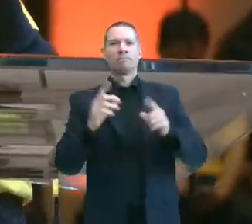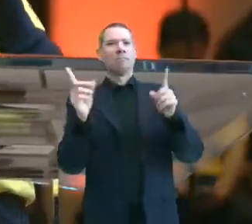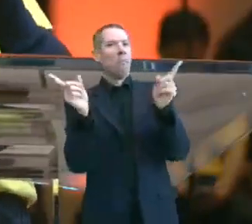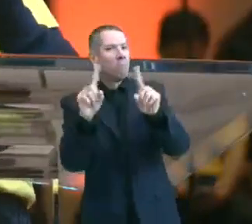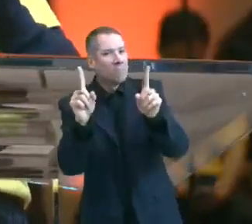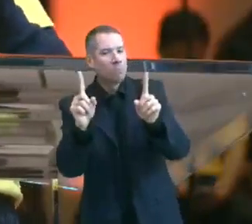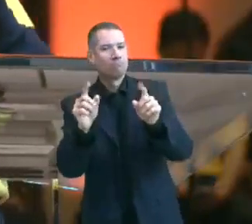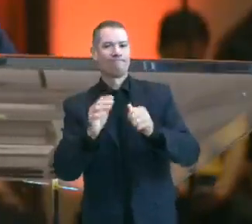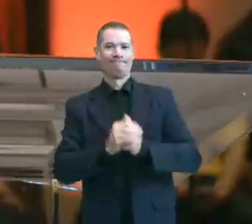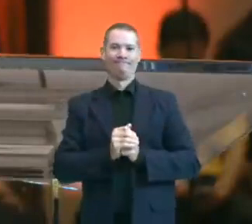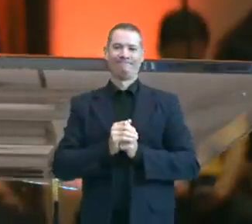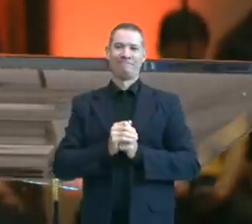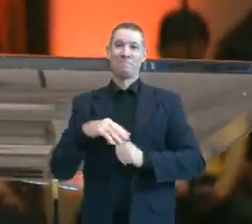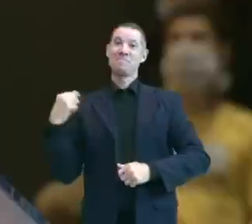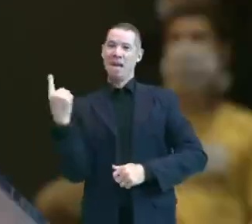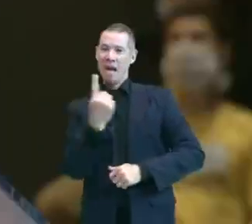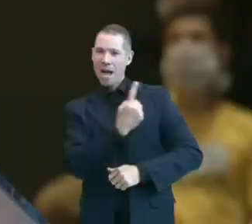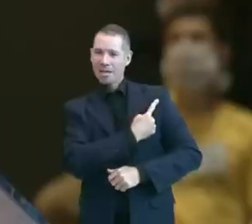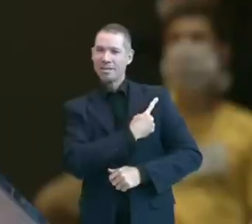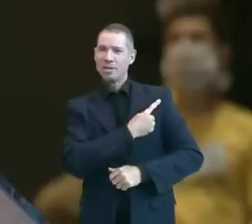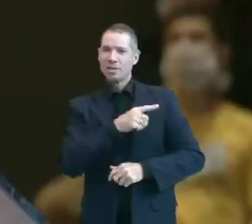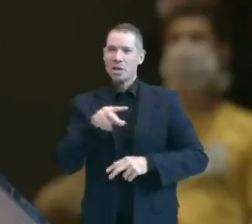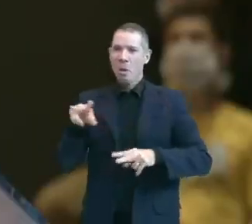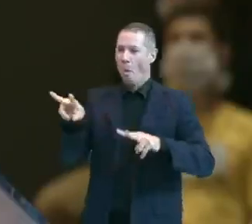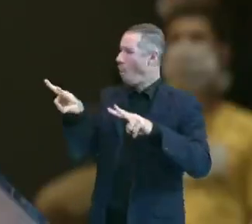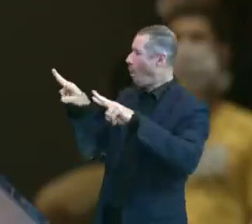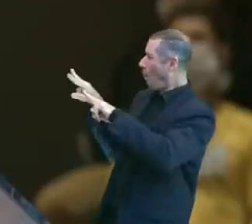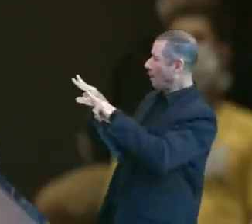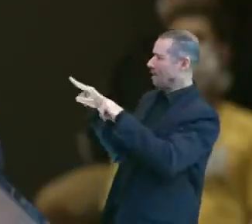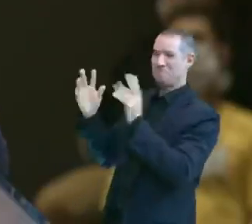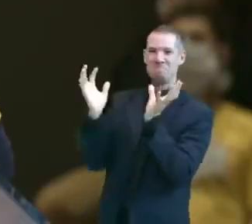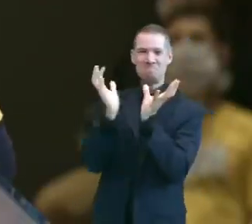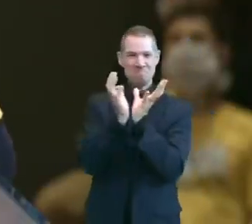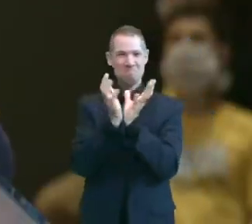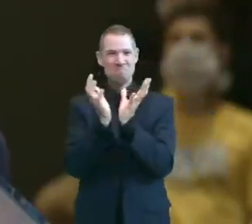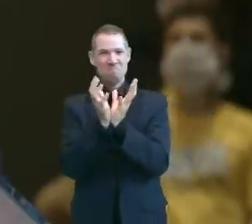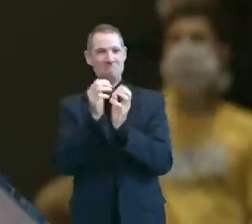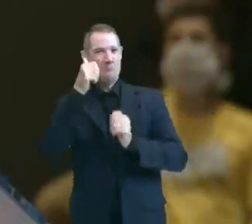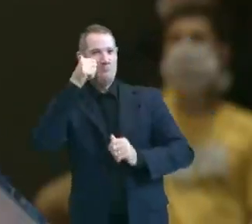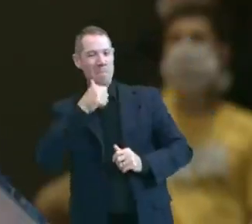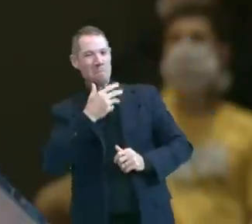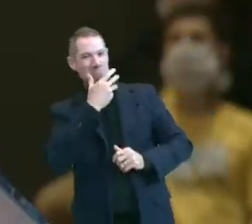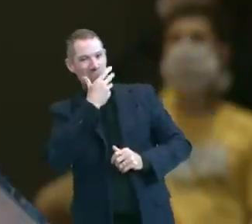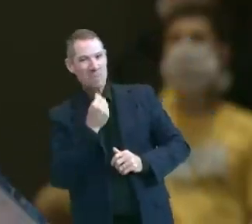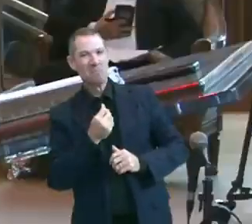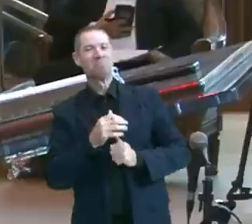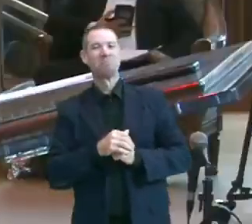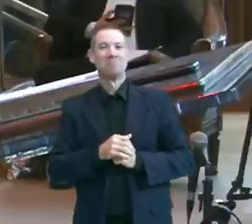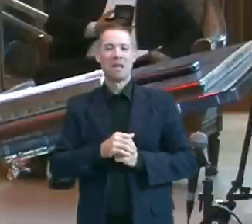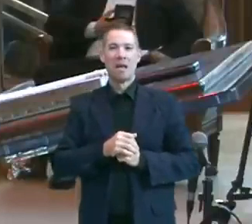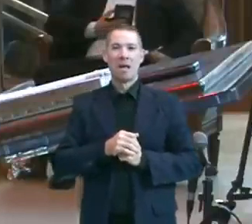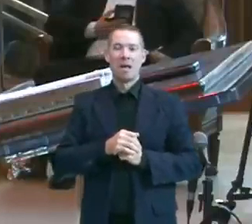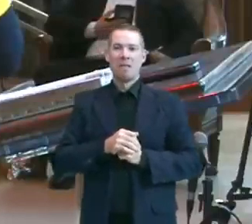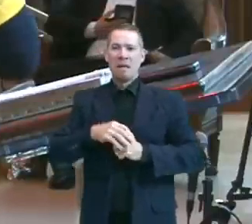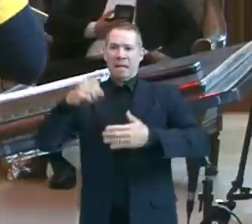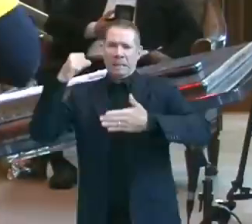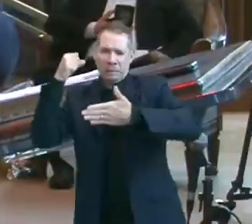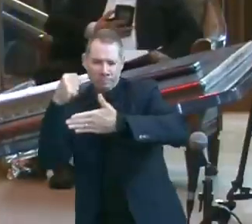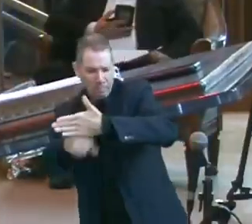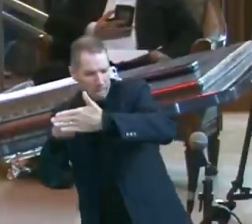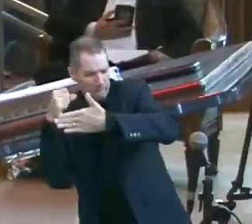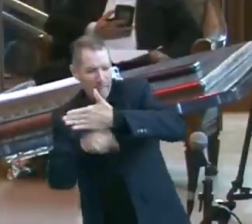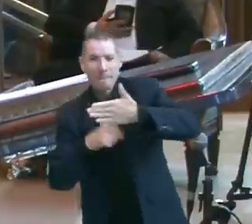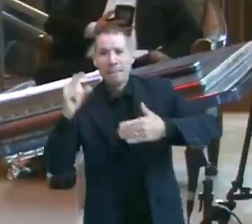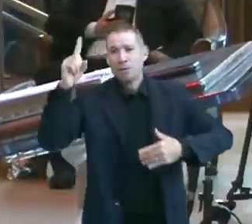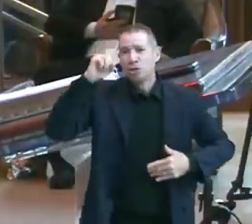Não. Quando a gente olha aqui para esses meninos, para essas meninas, e vê a luta diária